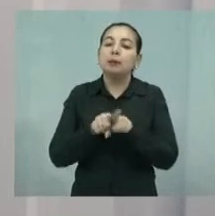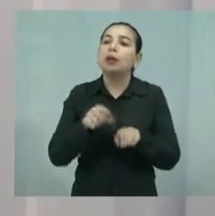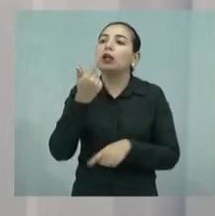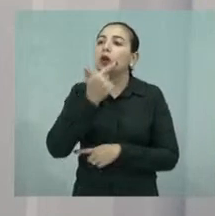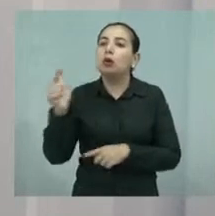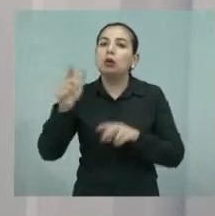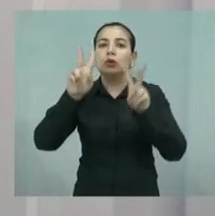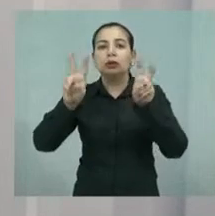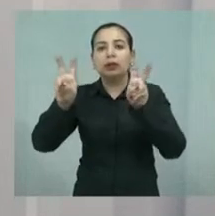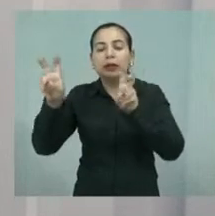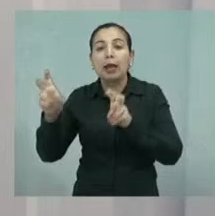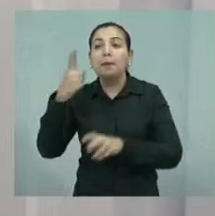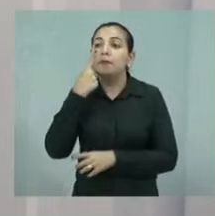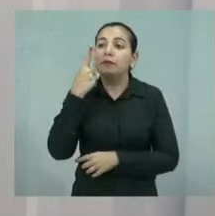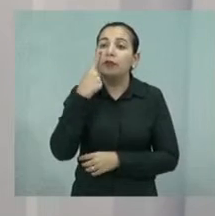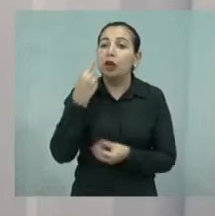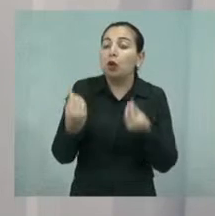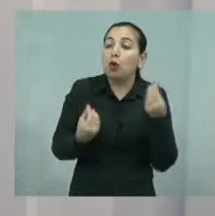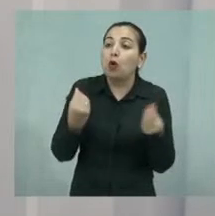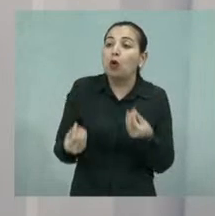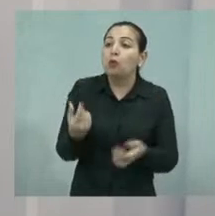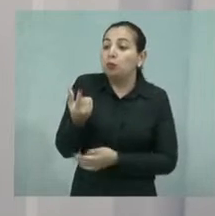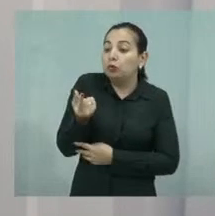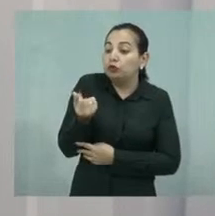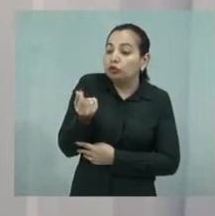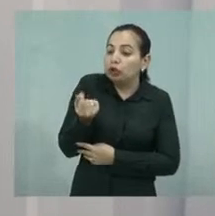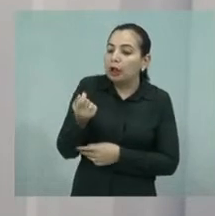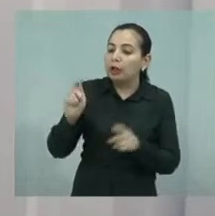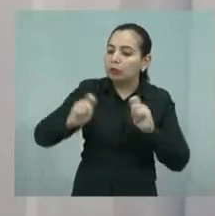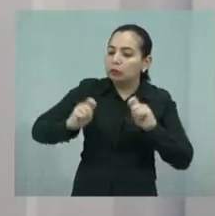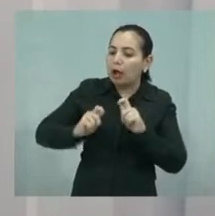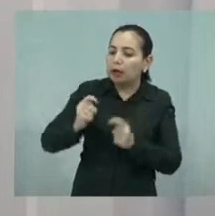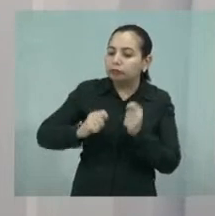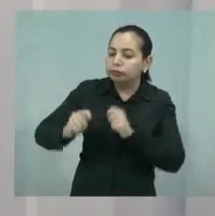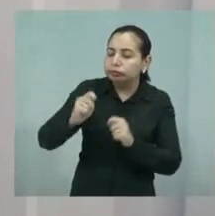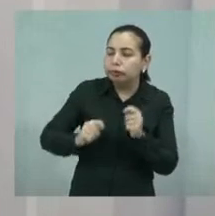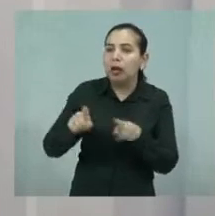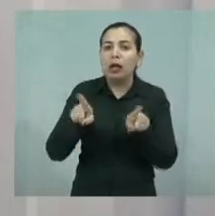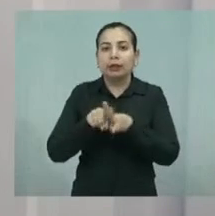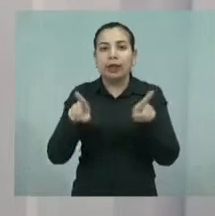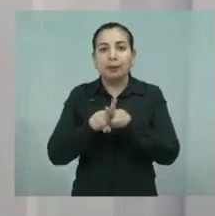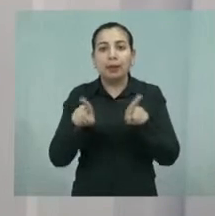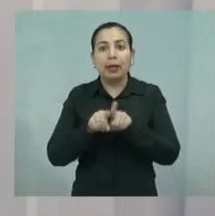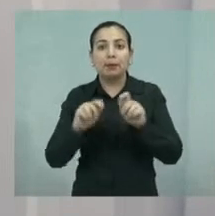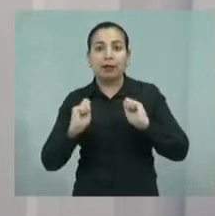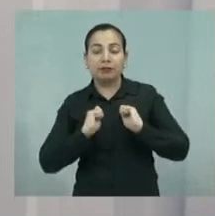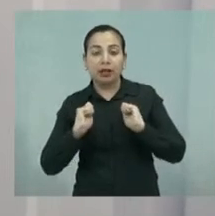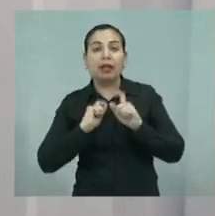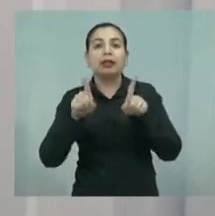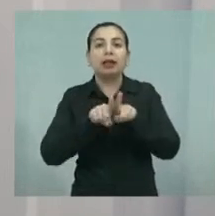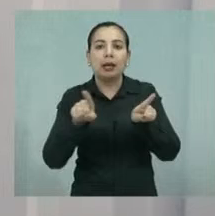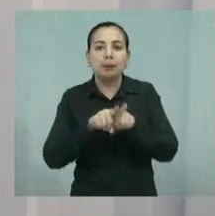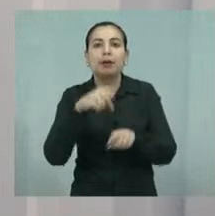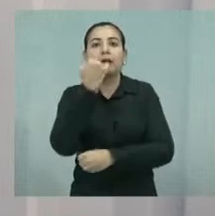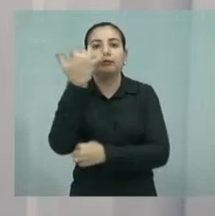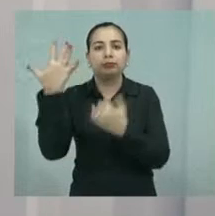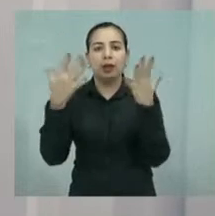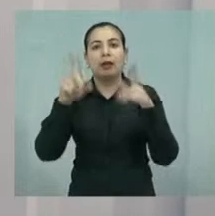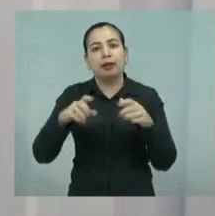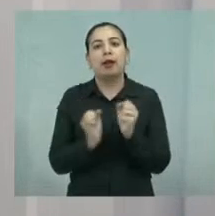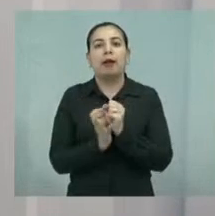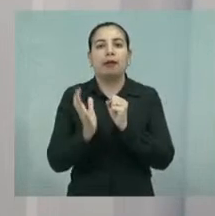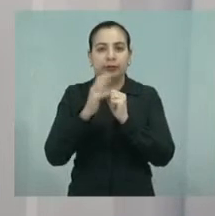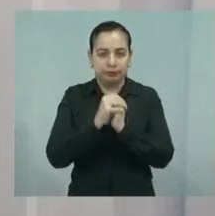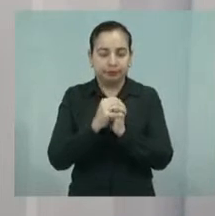envolvendo inclusive a sustentabilidade financeira, a previdenciária, a ambiental. E essa questão da financeira, você muito